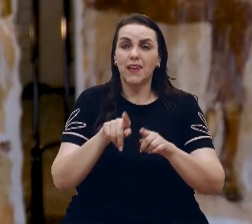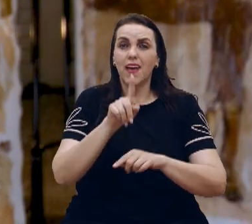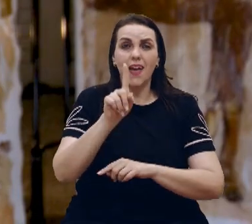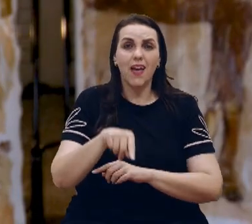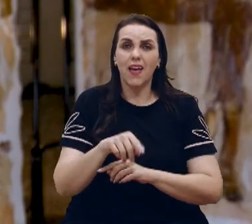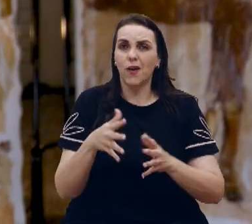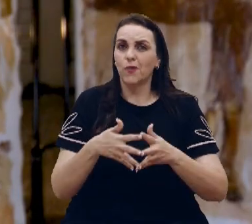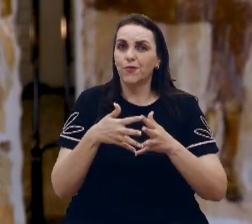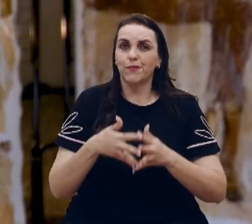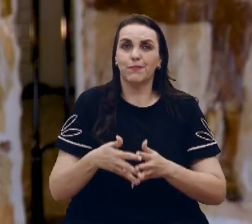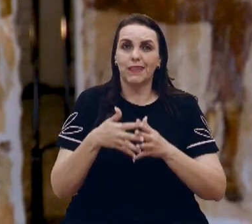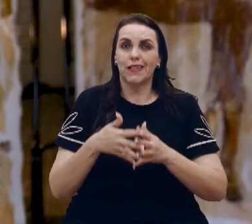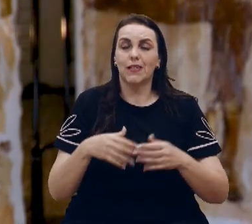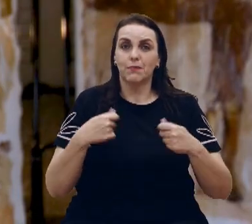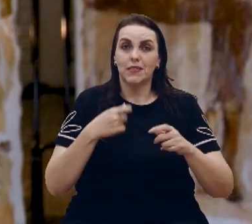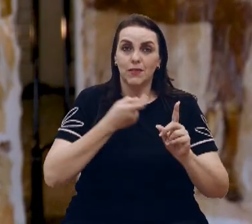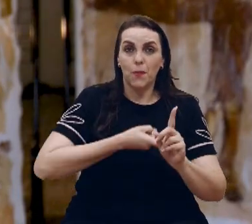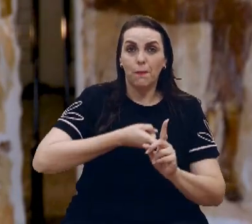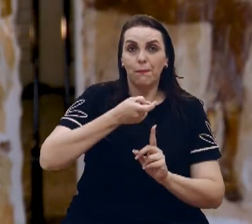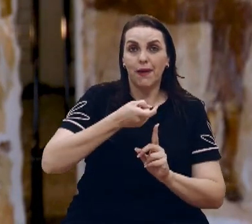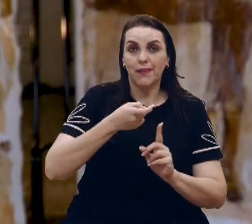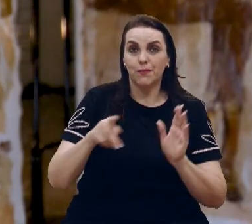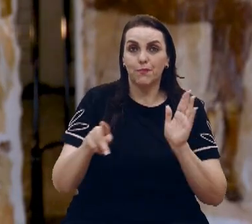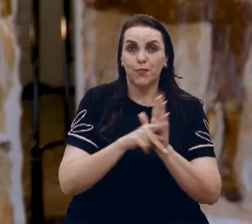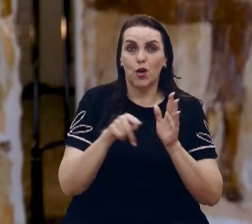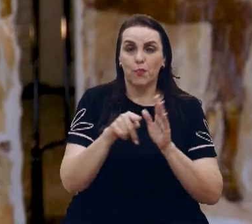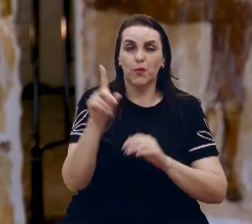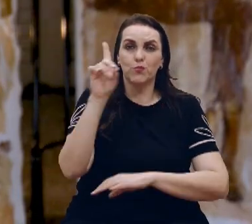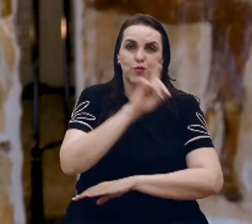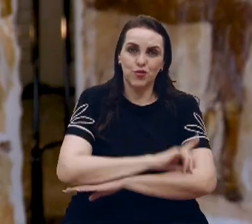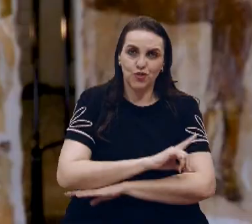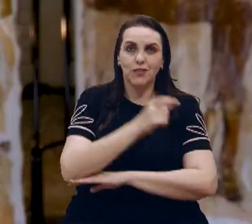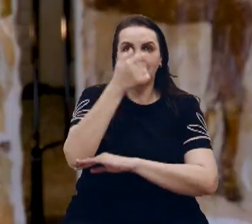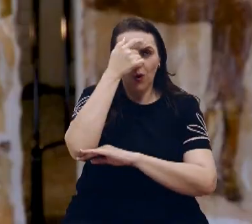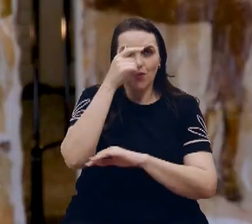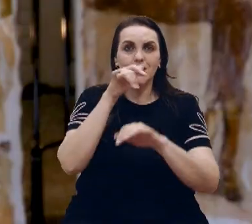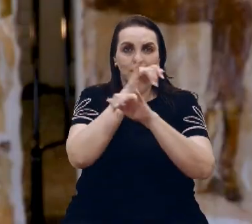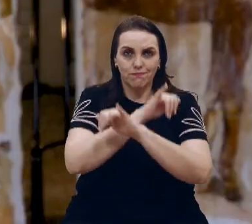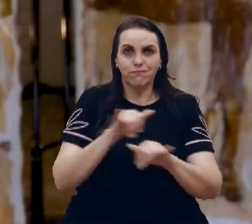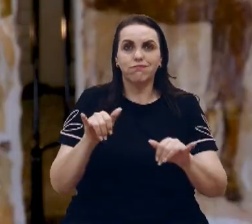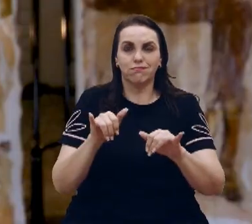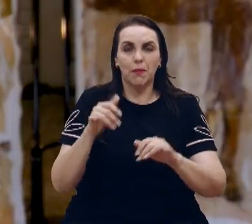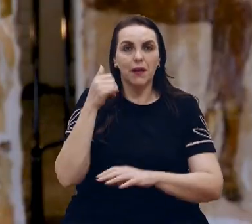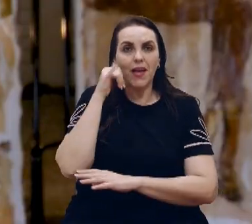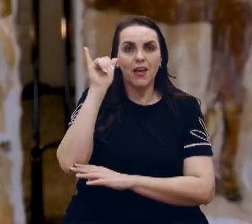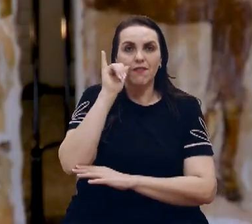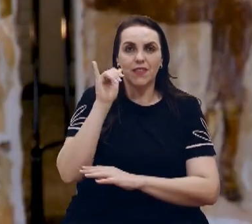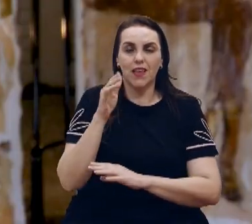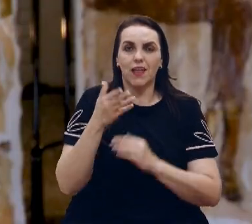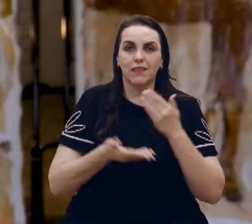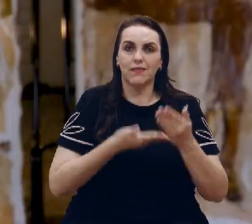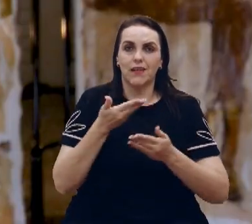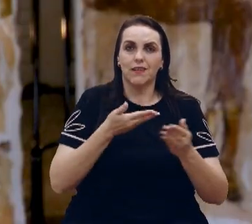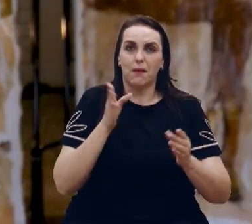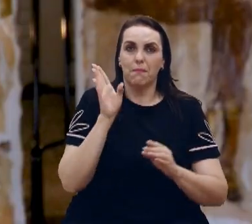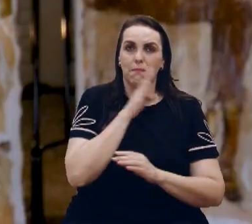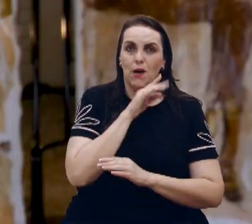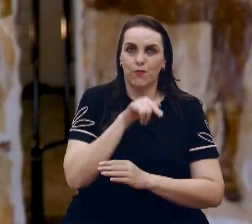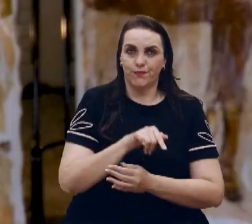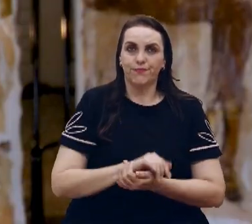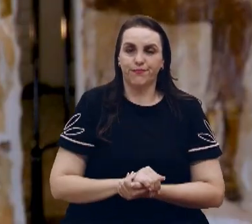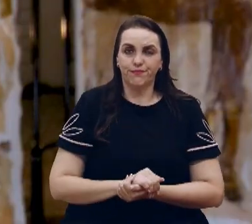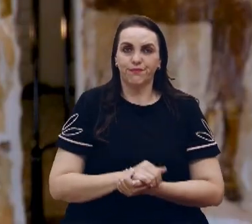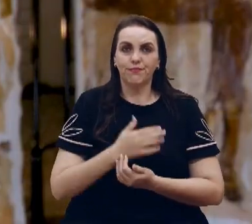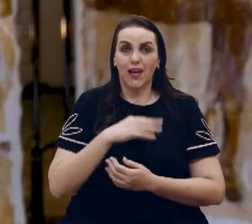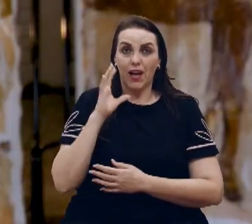a gente precisar ter um mês, né? Um mês, uma data de conscientização à prevenção de maus tratos. Acho que enquanto isso acontecer,